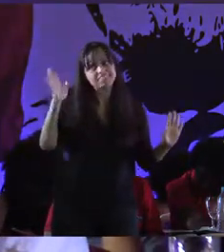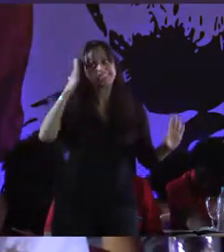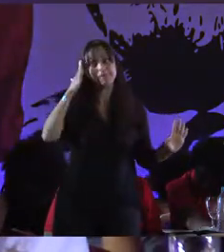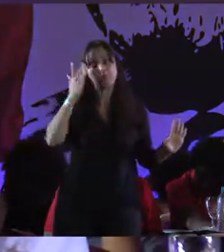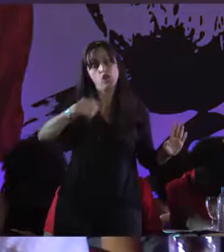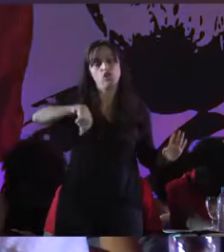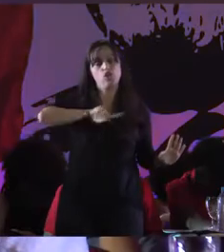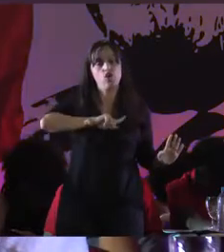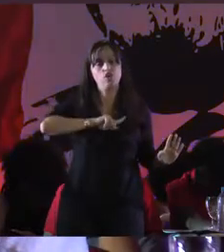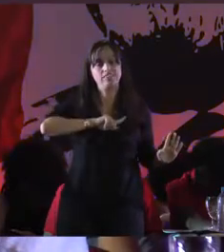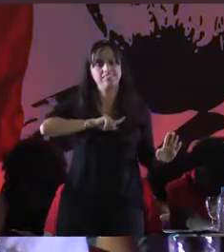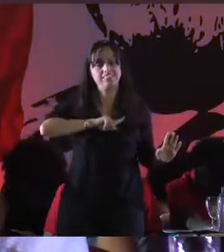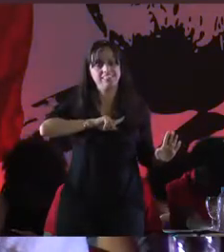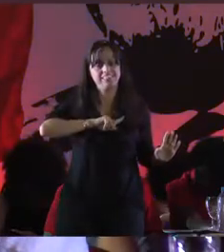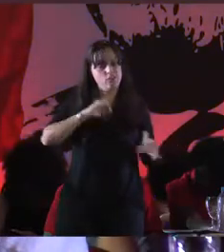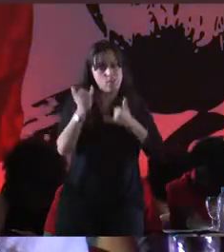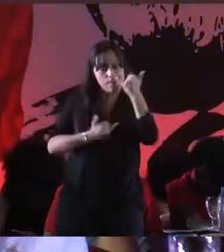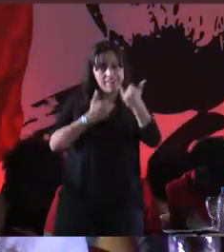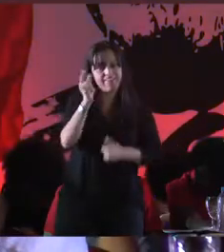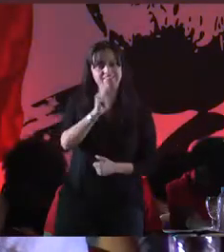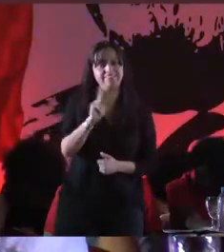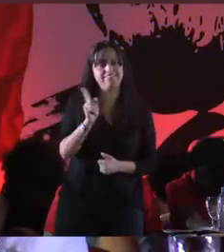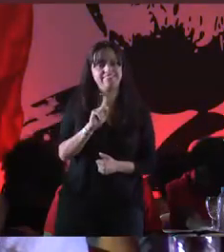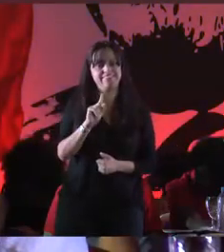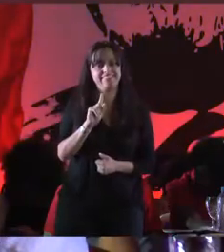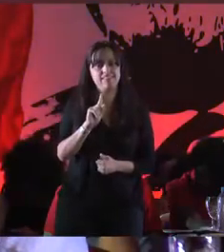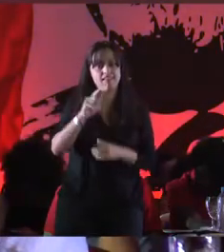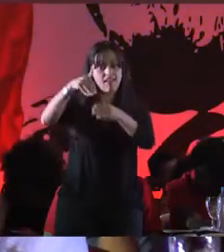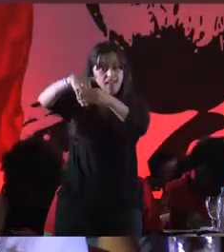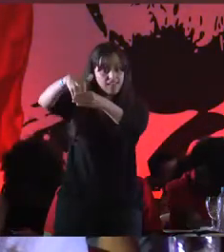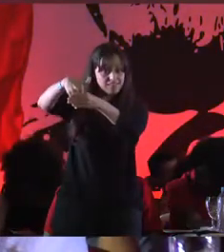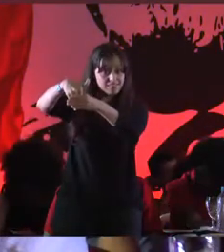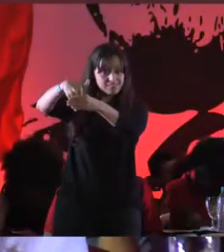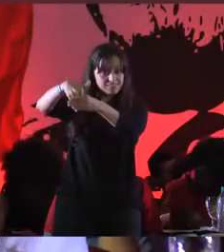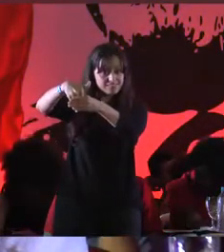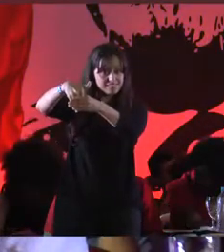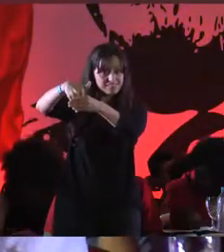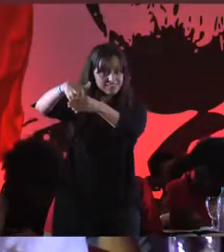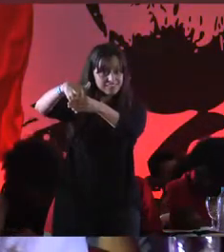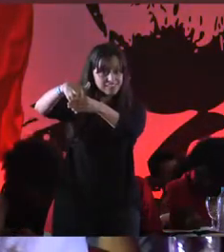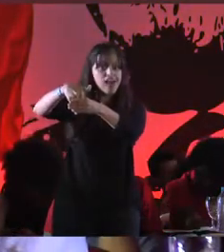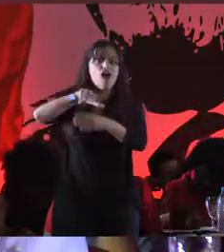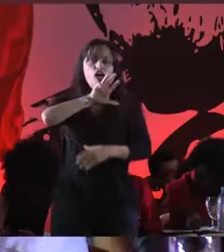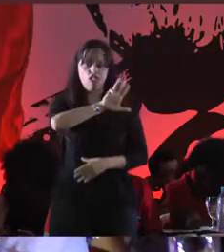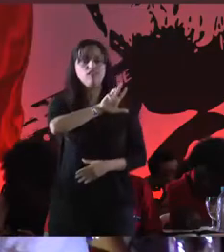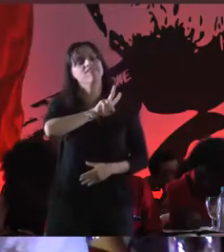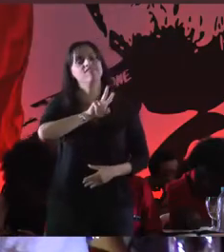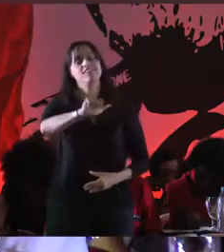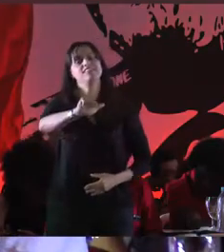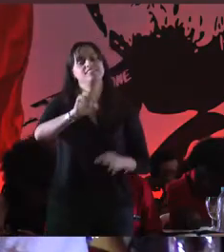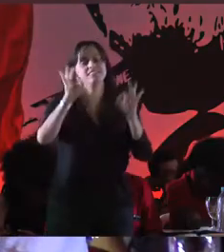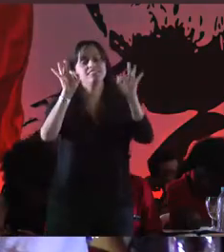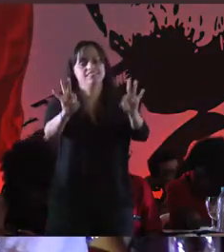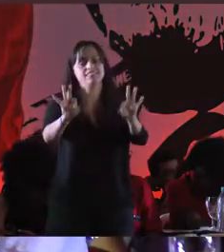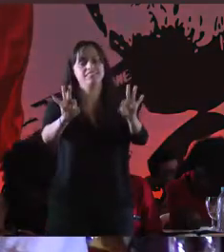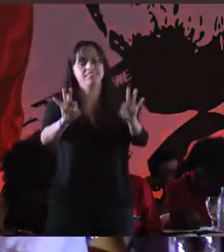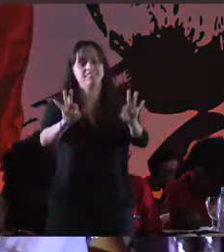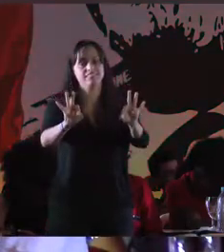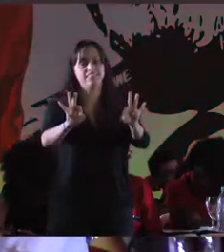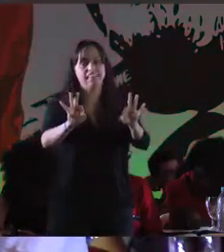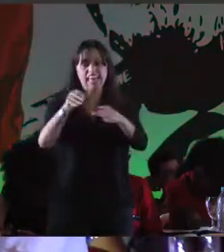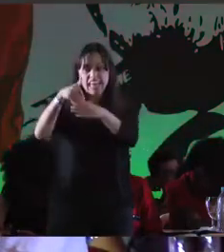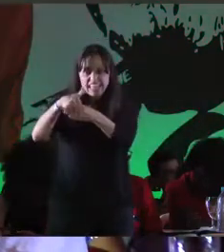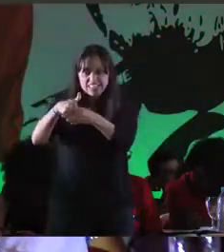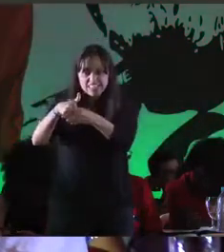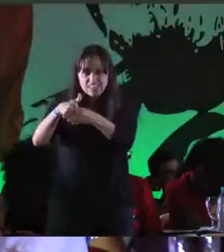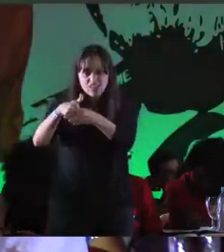não estamos blefando. Eleição sem Lula para a gente não existe. Eleição sem Lula é